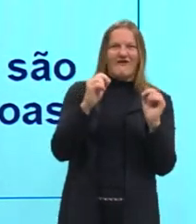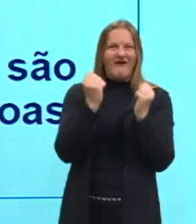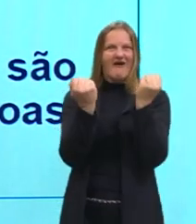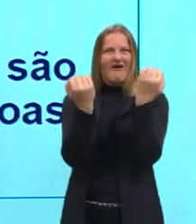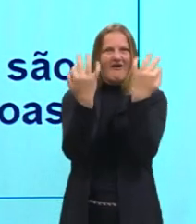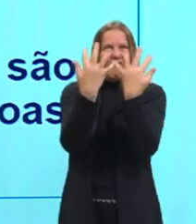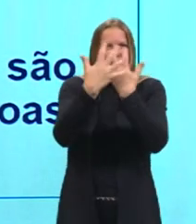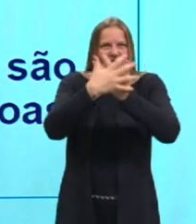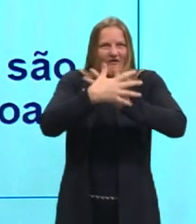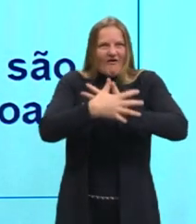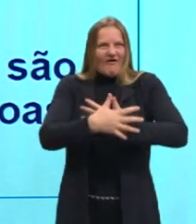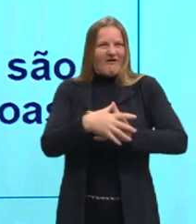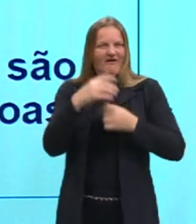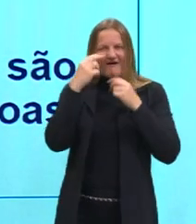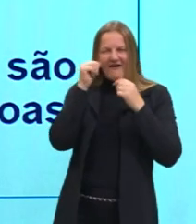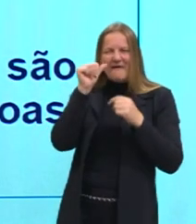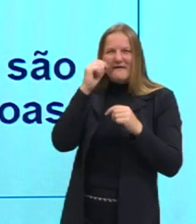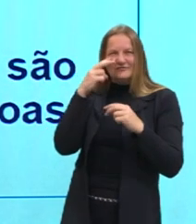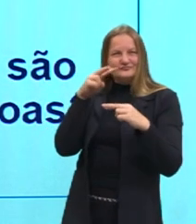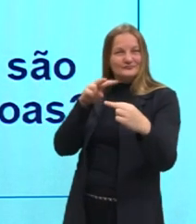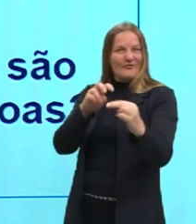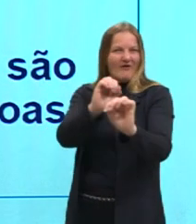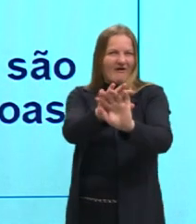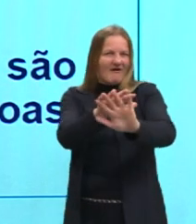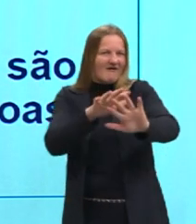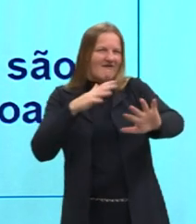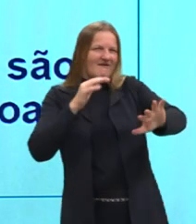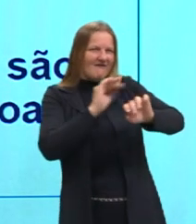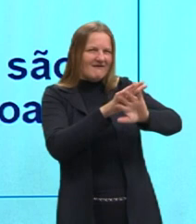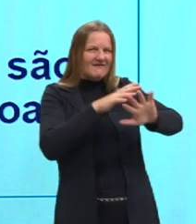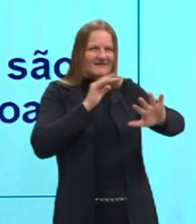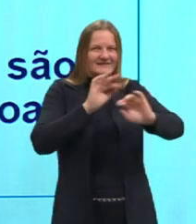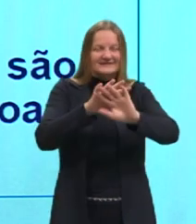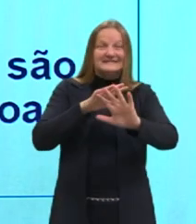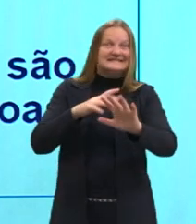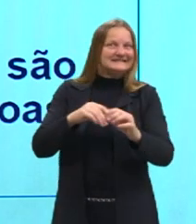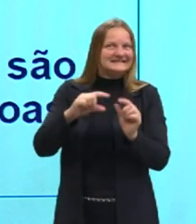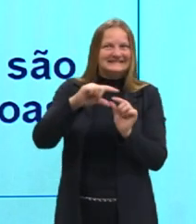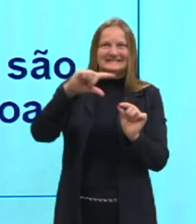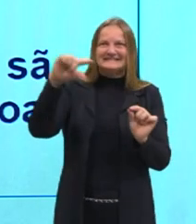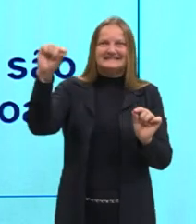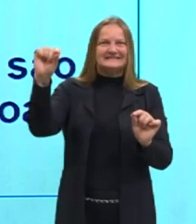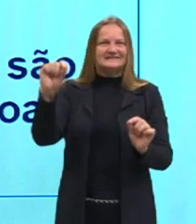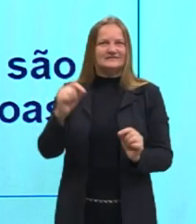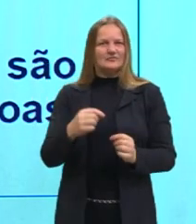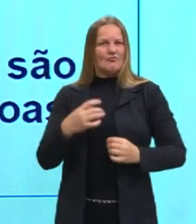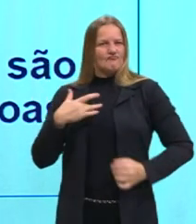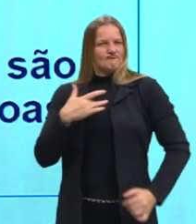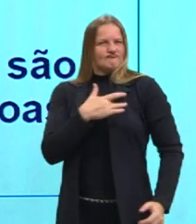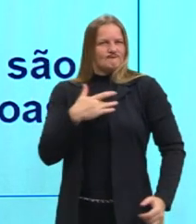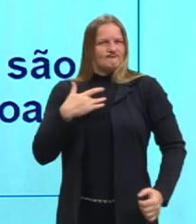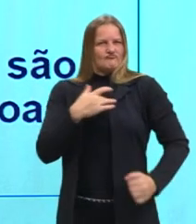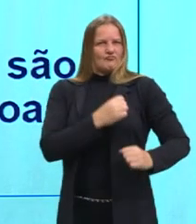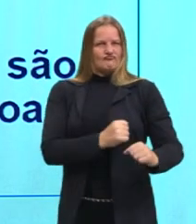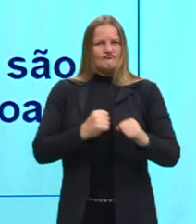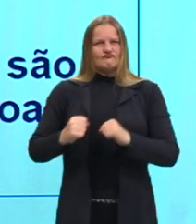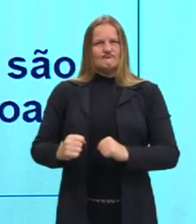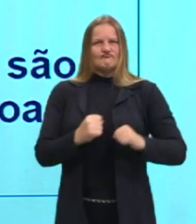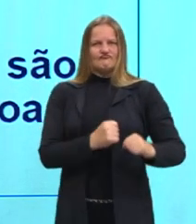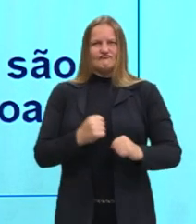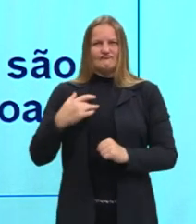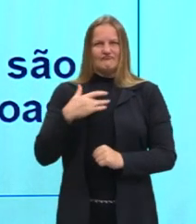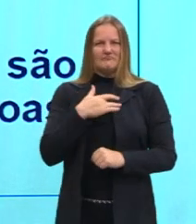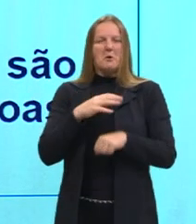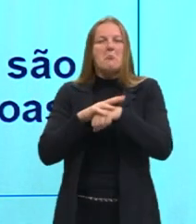olha lá que ele Pavão como é brilhosa aquelas Penas que quer dizer que quer dizer que ele é saudável ele não ele não há um